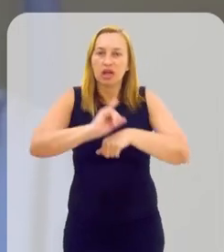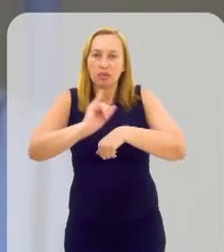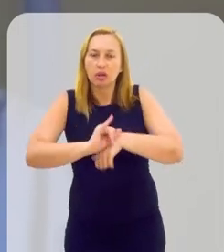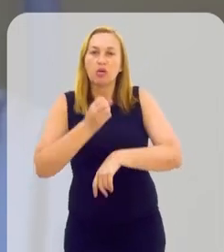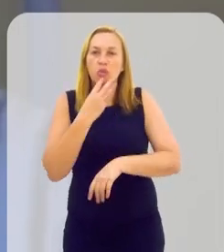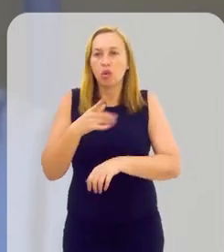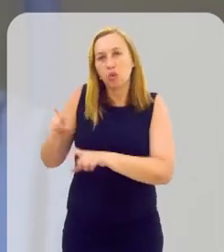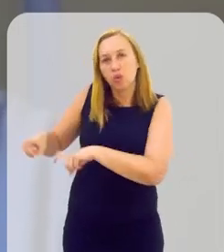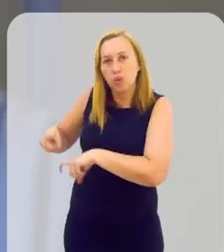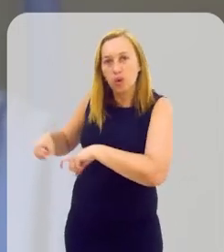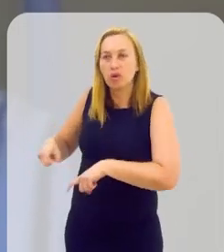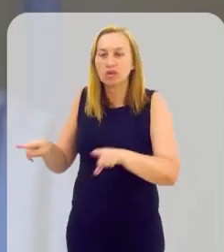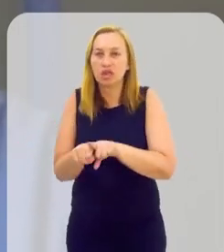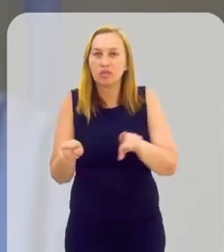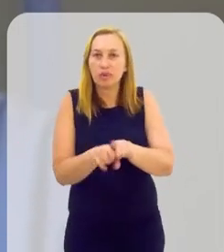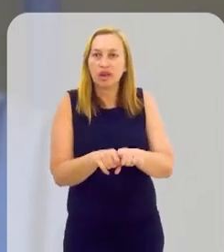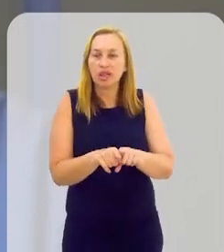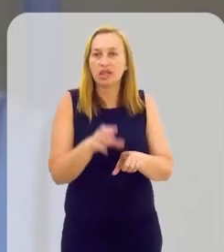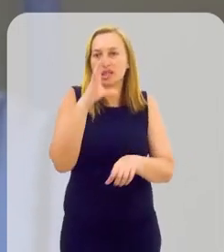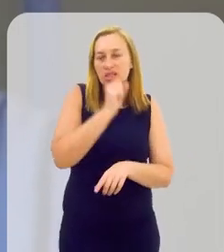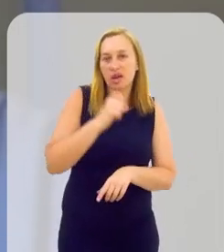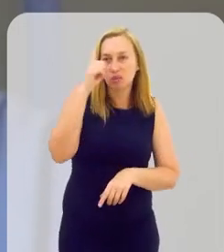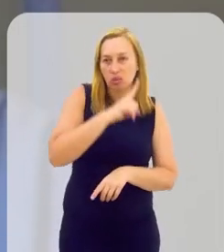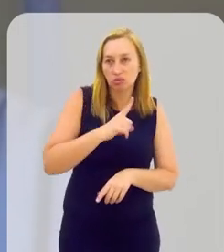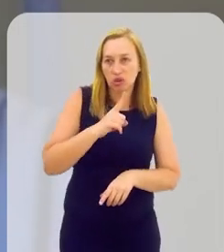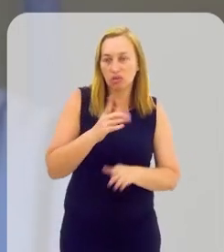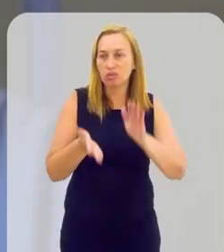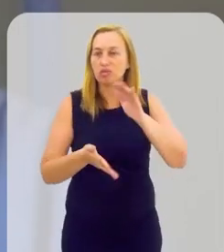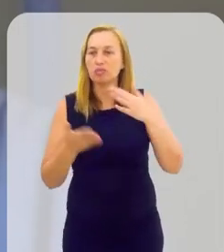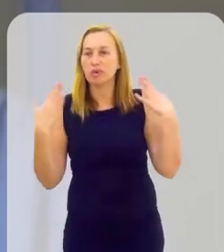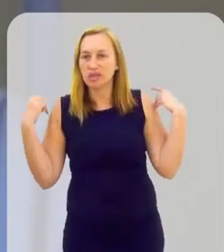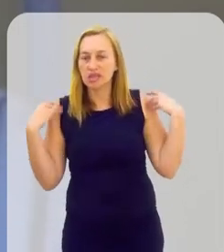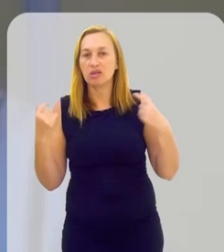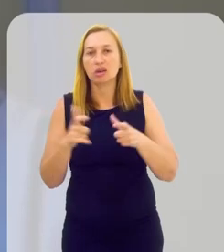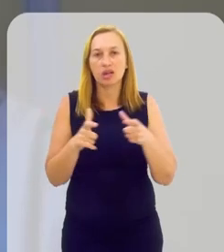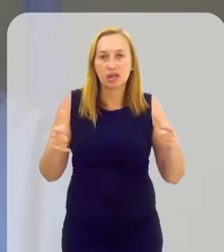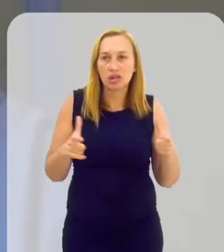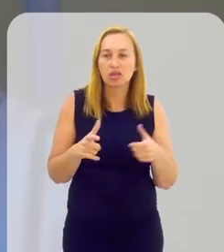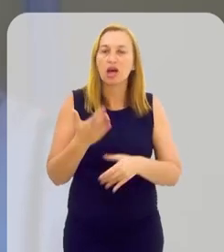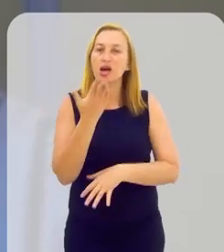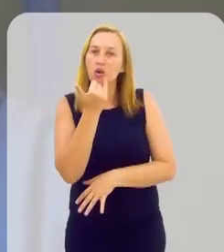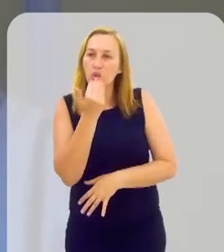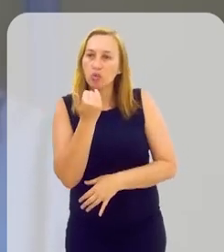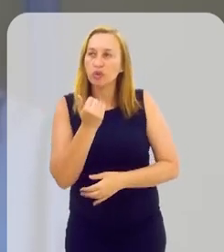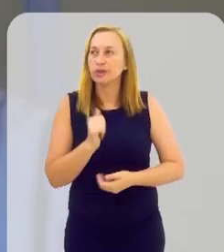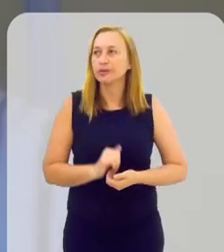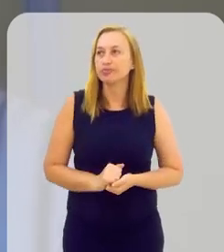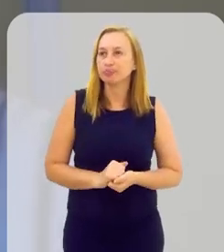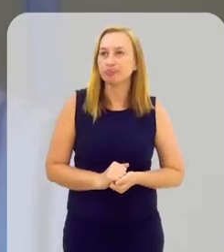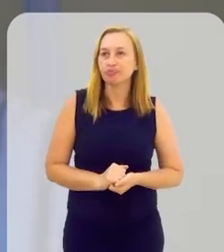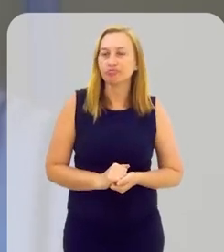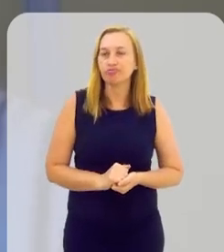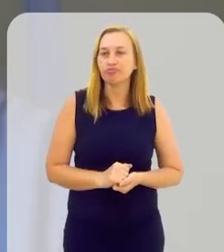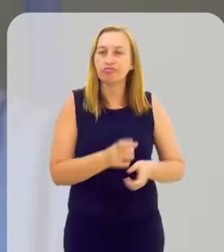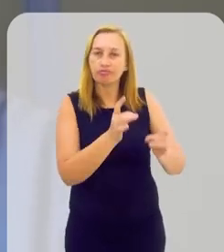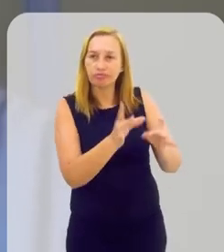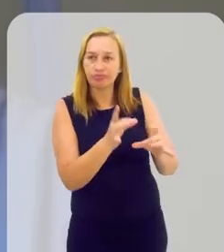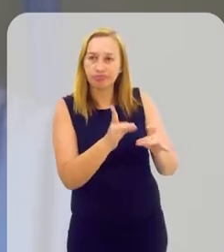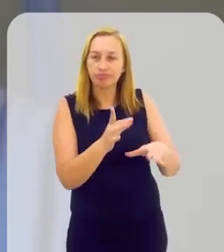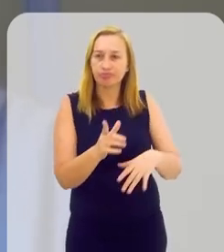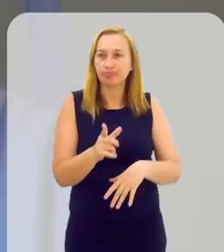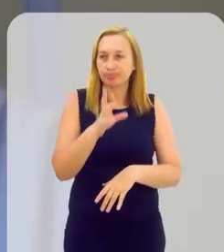na capital são muito boas, mesmo no interior, nos finais de semana a ocupação tem sido muito grande. A